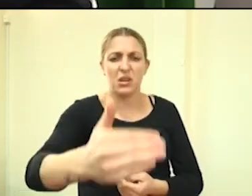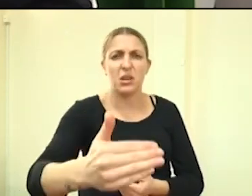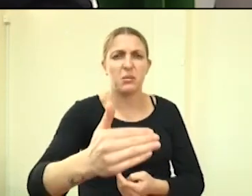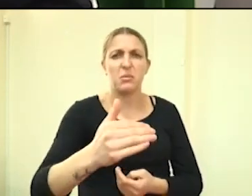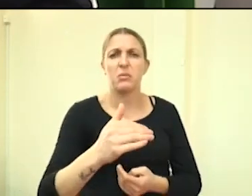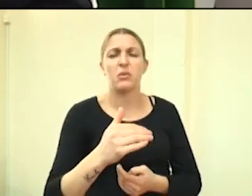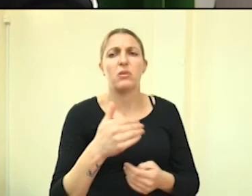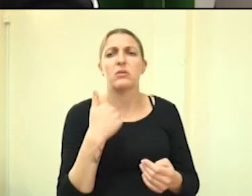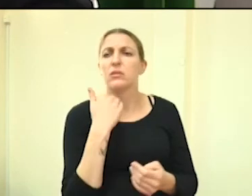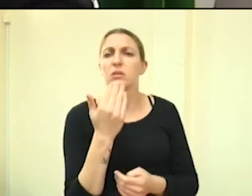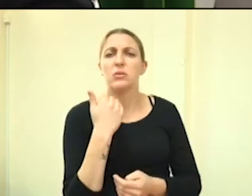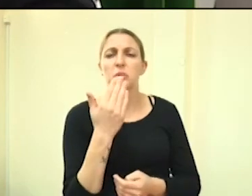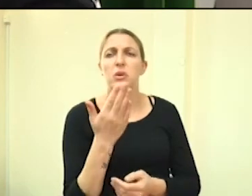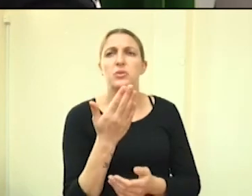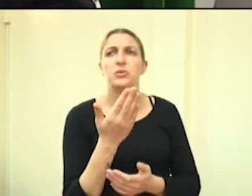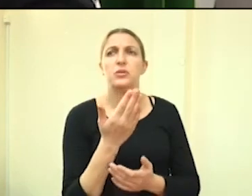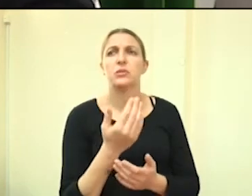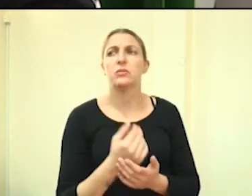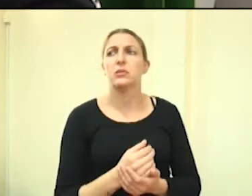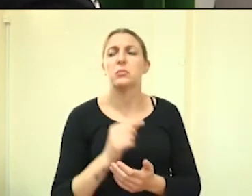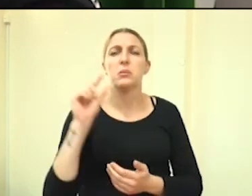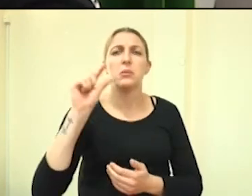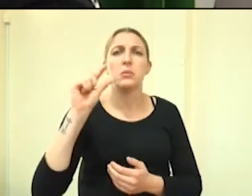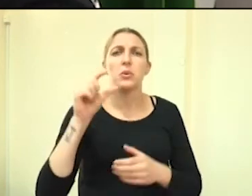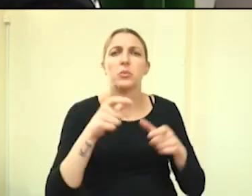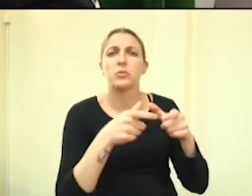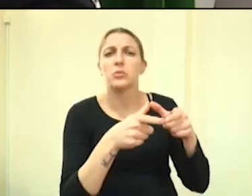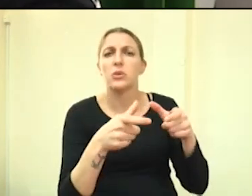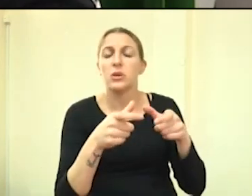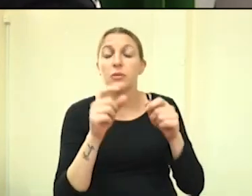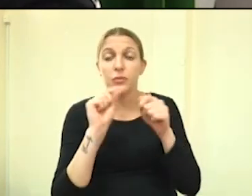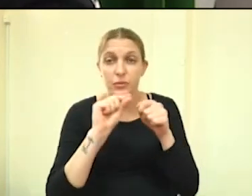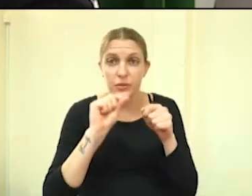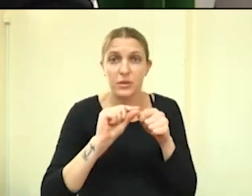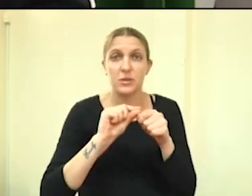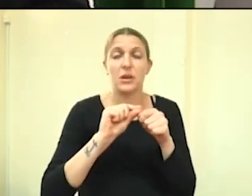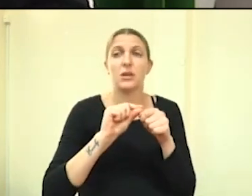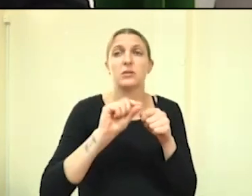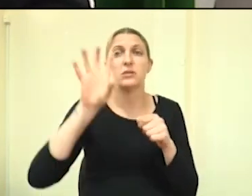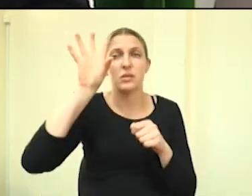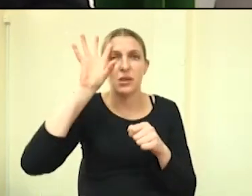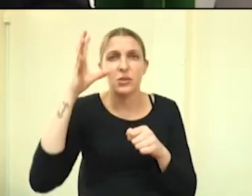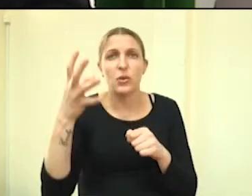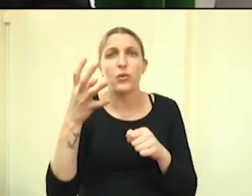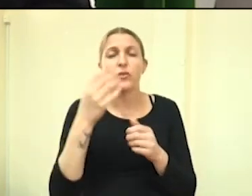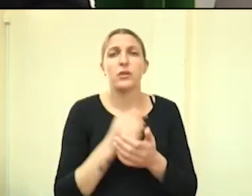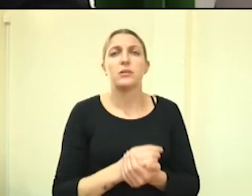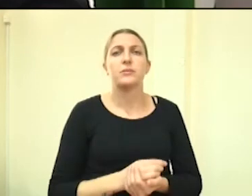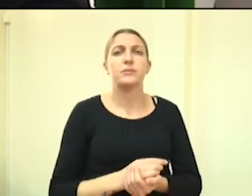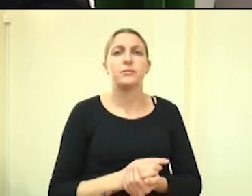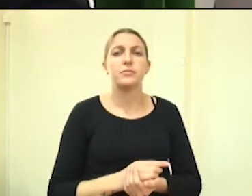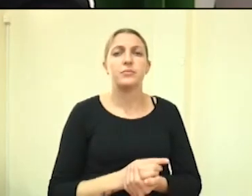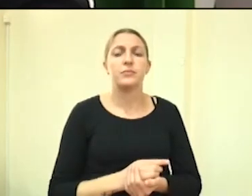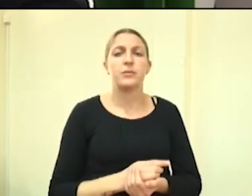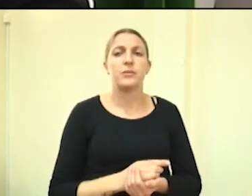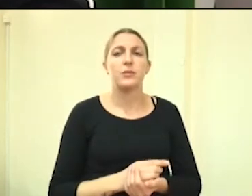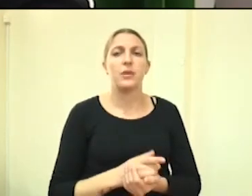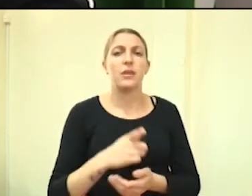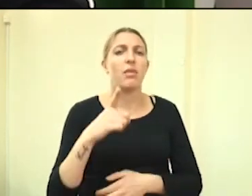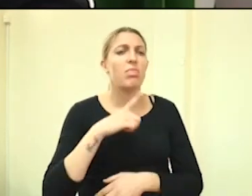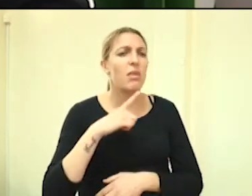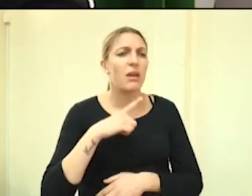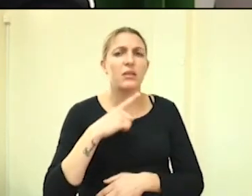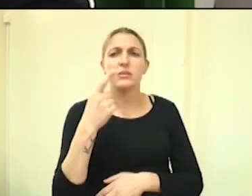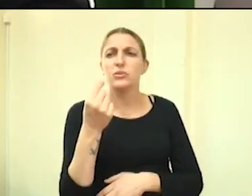pedido. E poucos lugares resolviam os problemas. E é que nem diz o Araújo, você tem dinheiro, não precisa terceirizar.